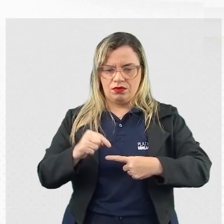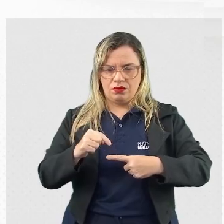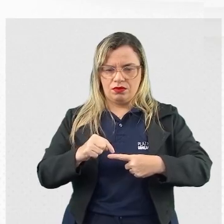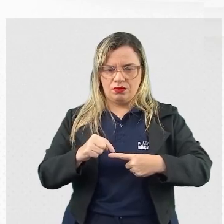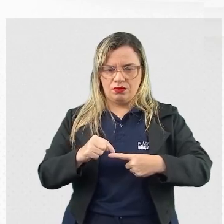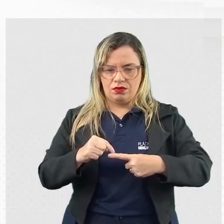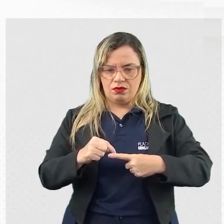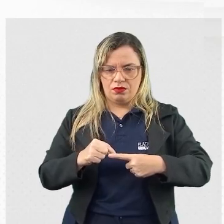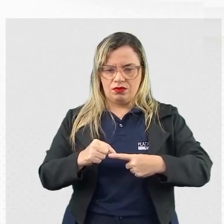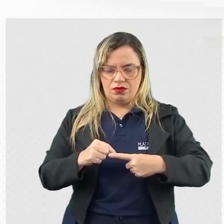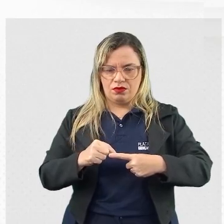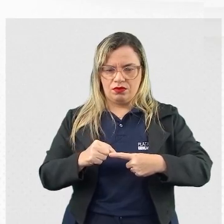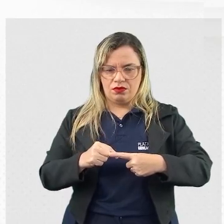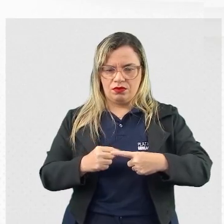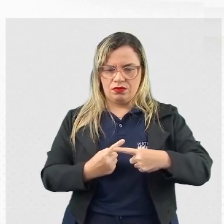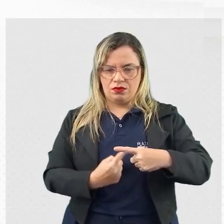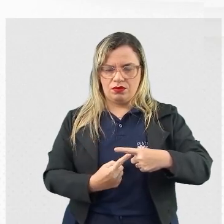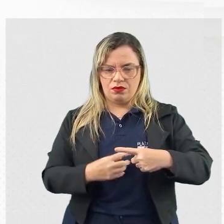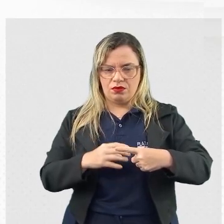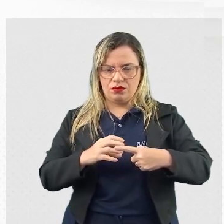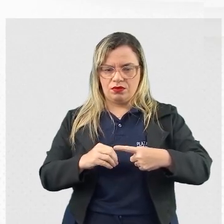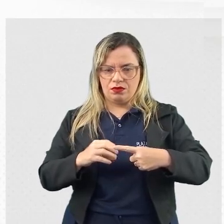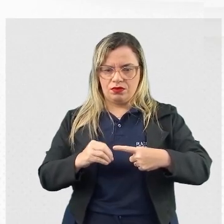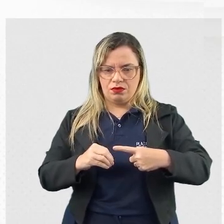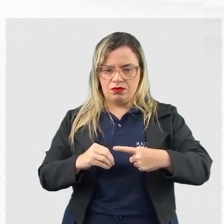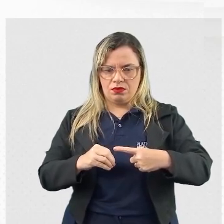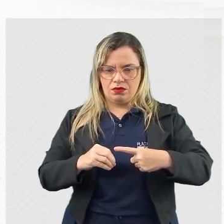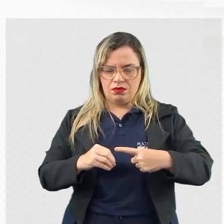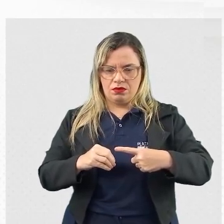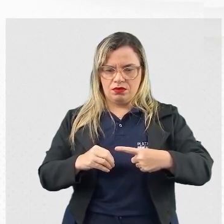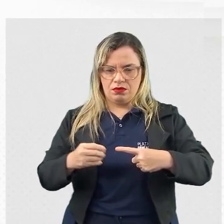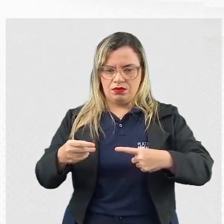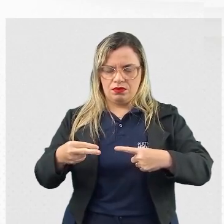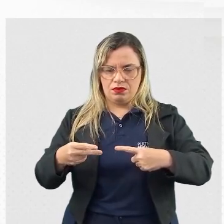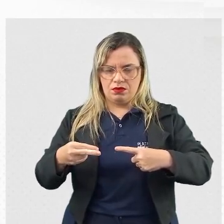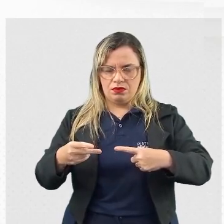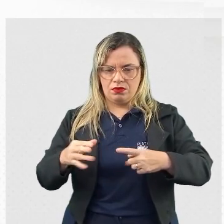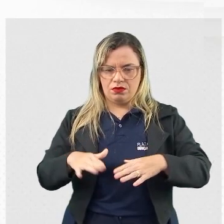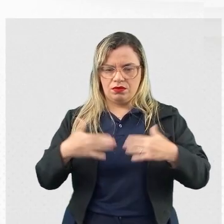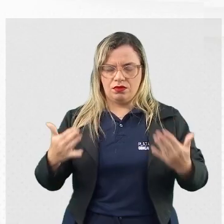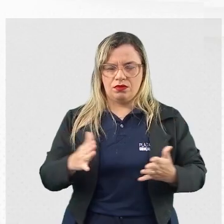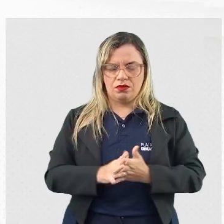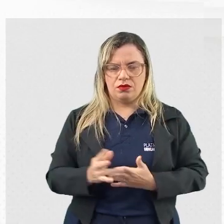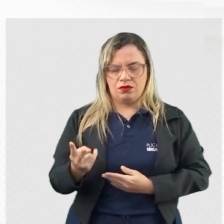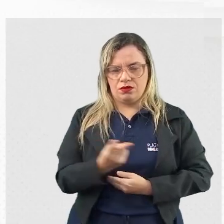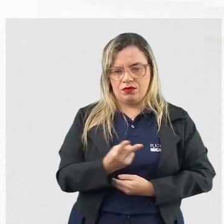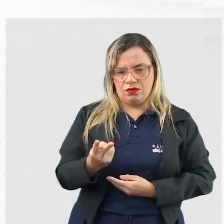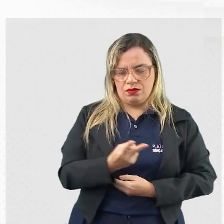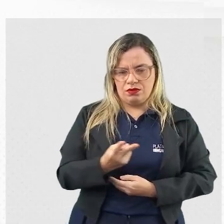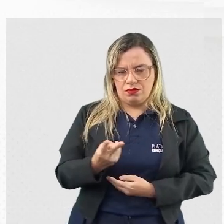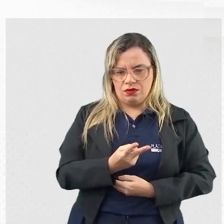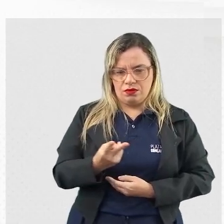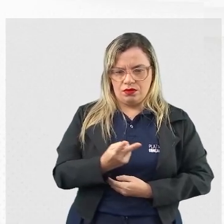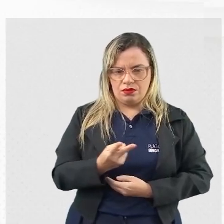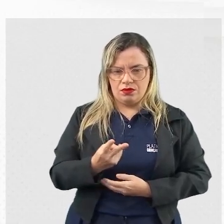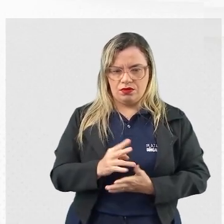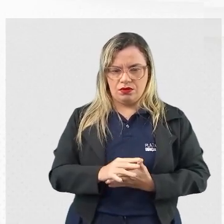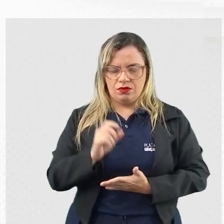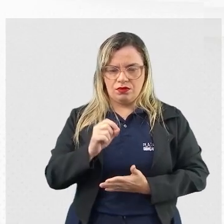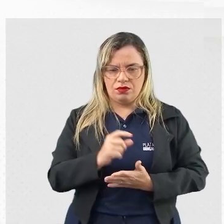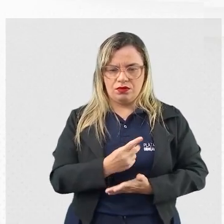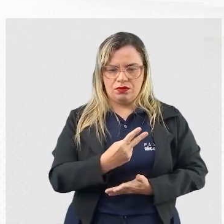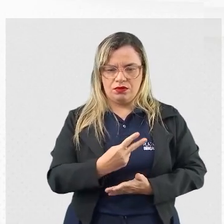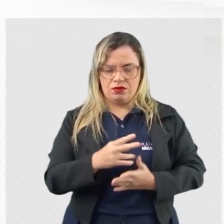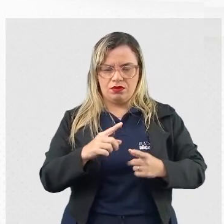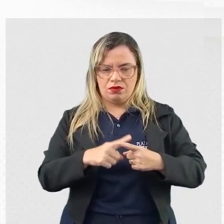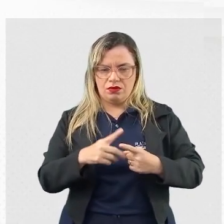sobre 100. Multiplicando os dois, 2 multiplicado por 40